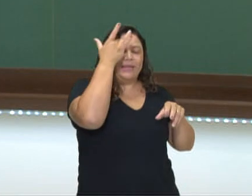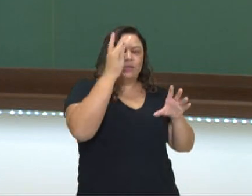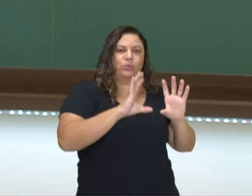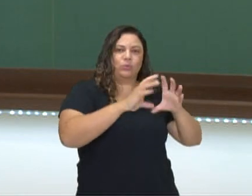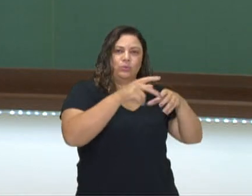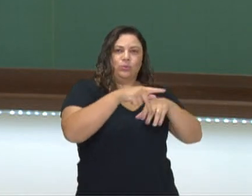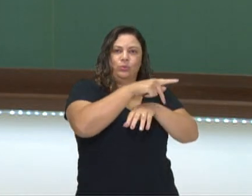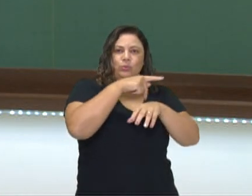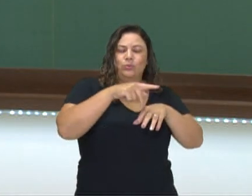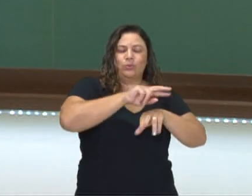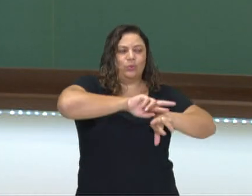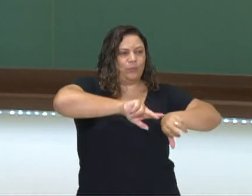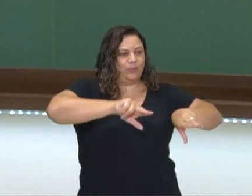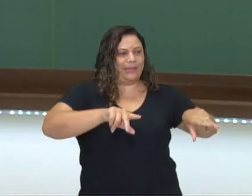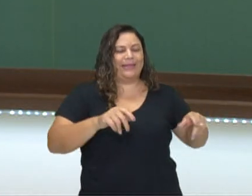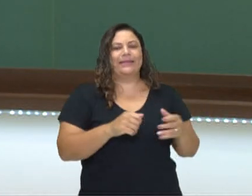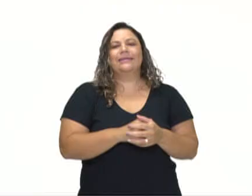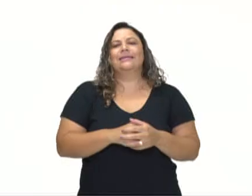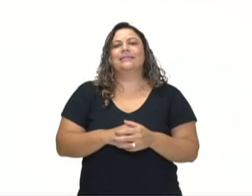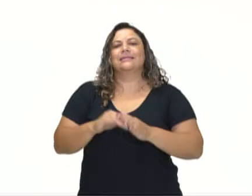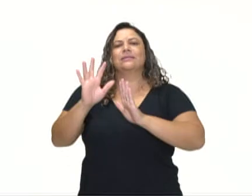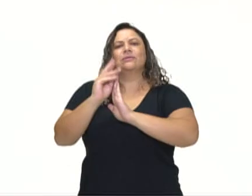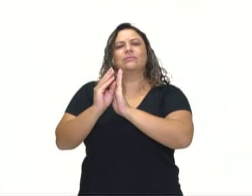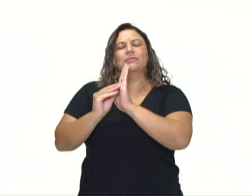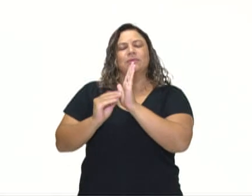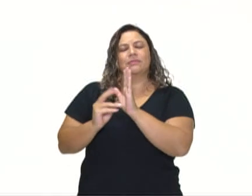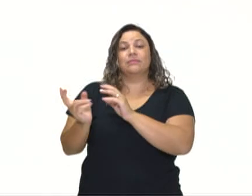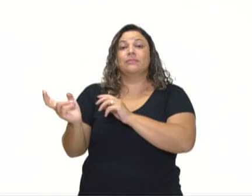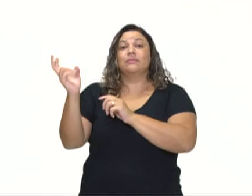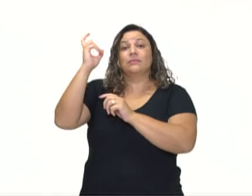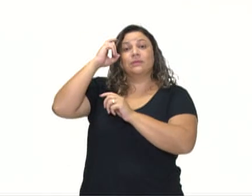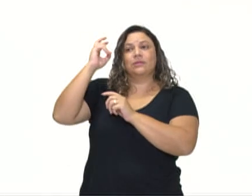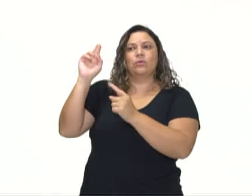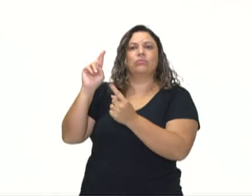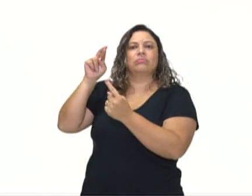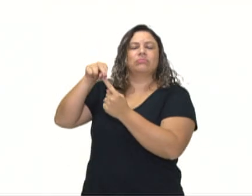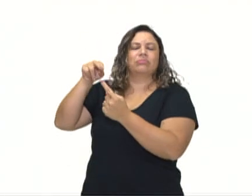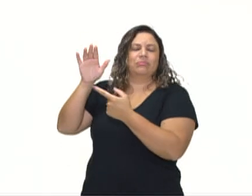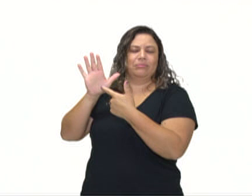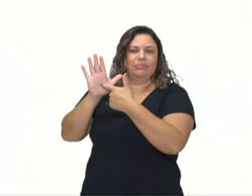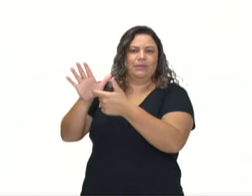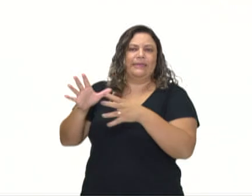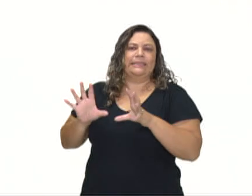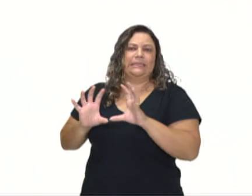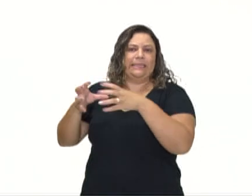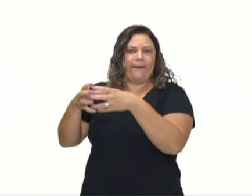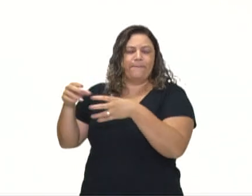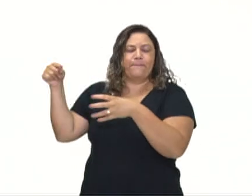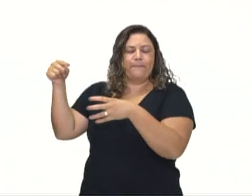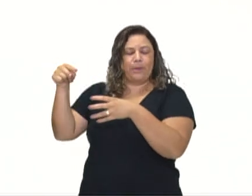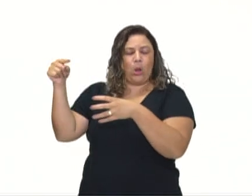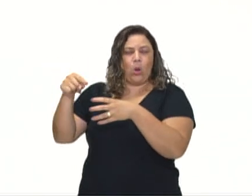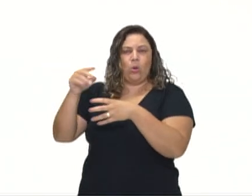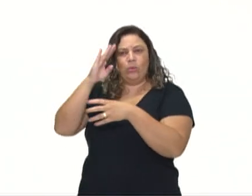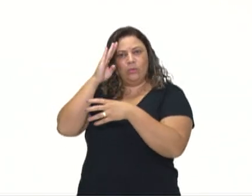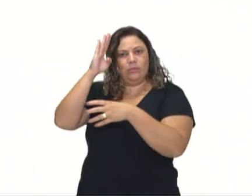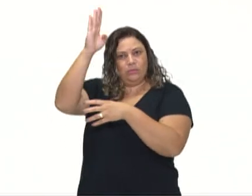nação, tá? Como elementos culturais representativos de um determinado povo,